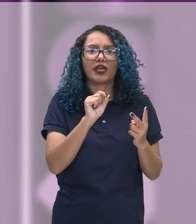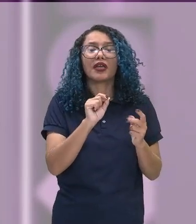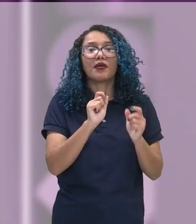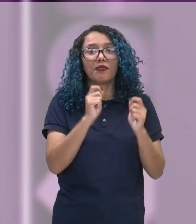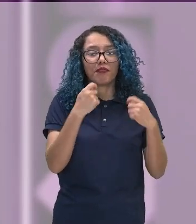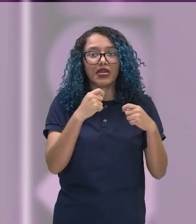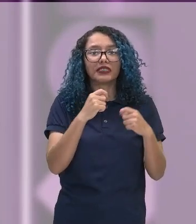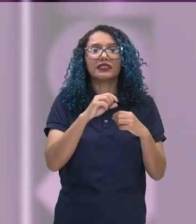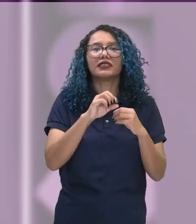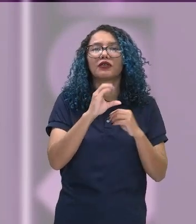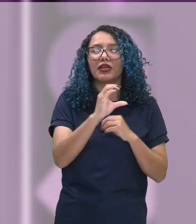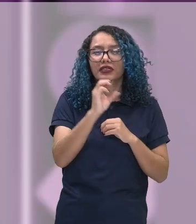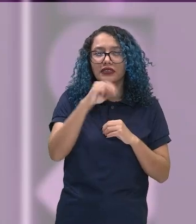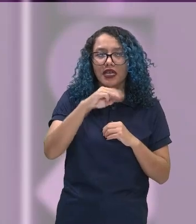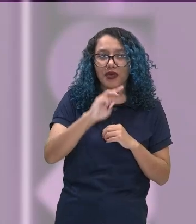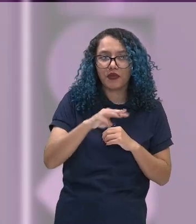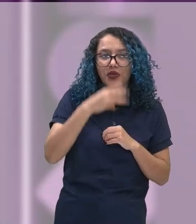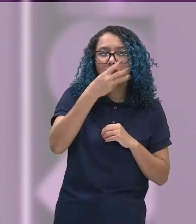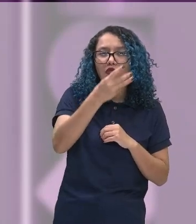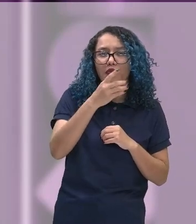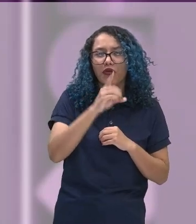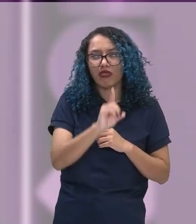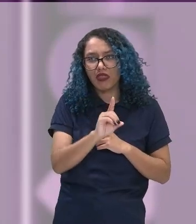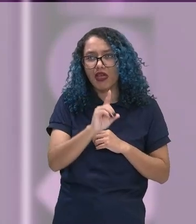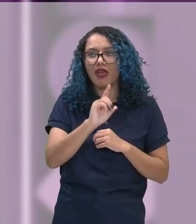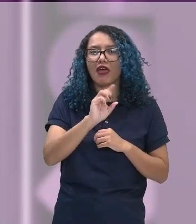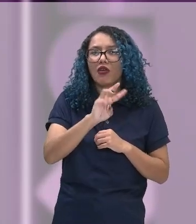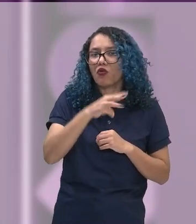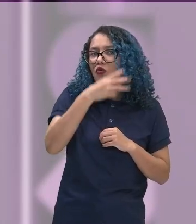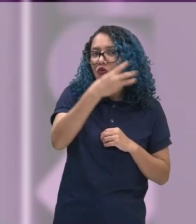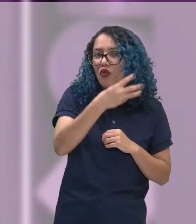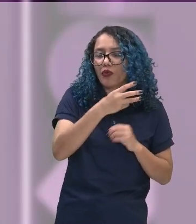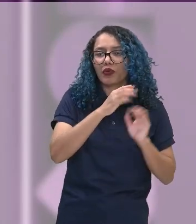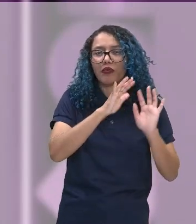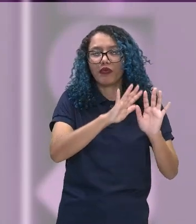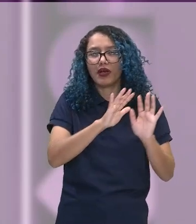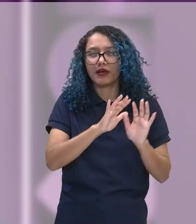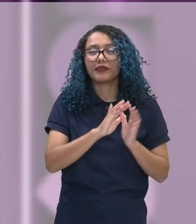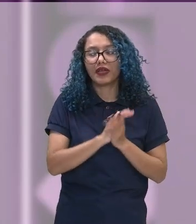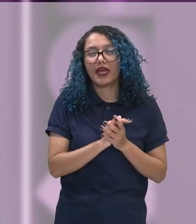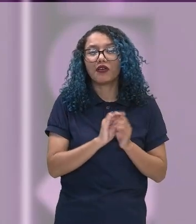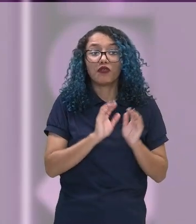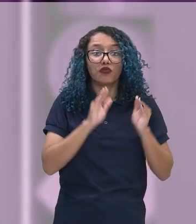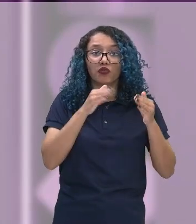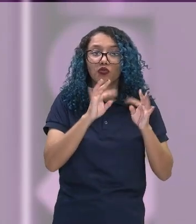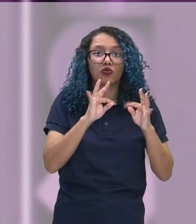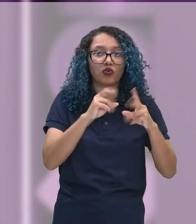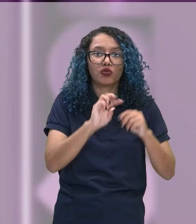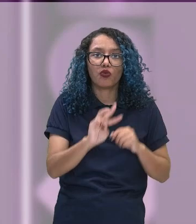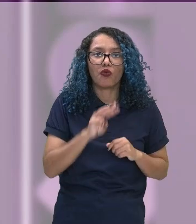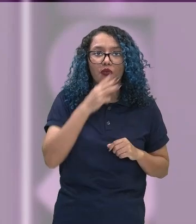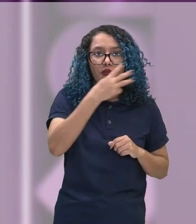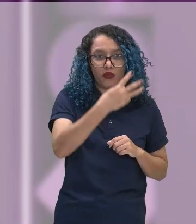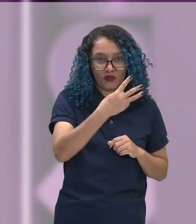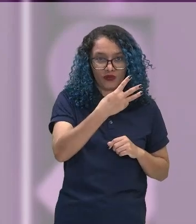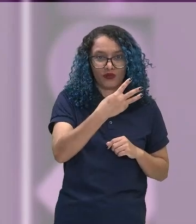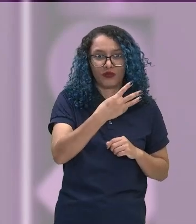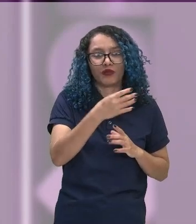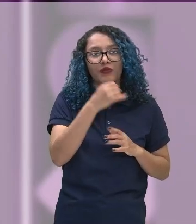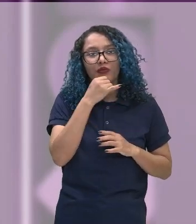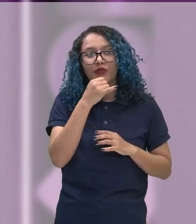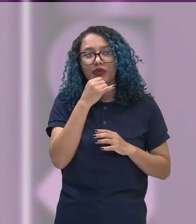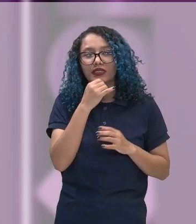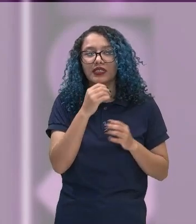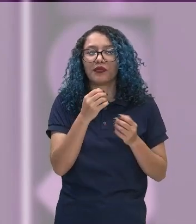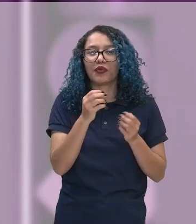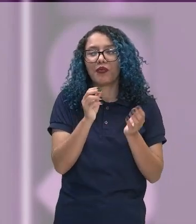em centímetros cúbicos, decímetros cúbicos, né? Na unidade de medida ao cubo, né? É como se fosse, sei lá, se fosse massa,